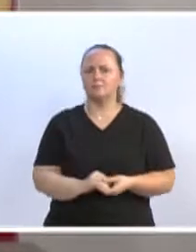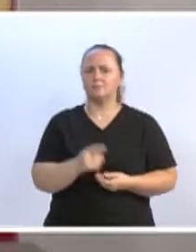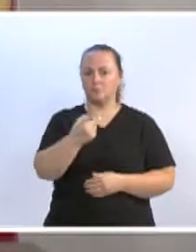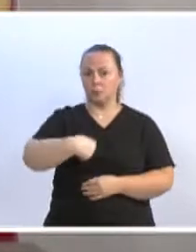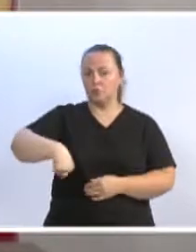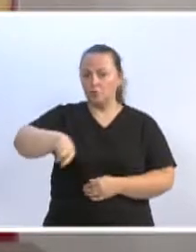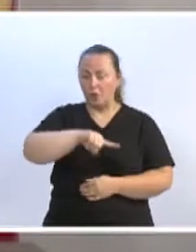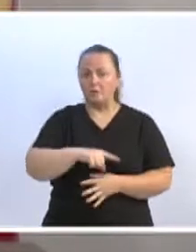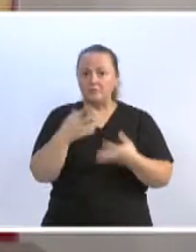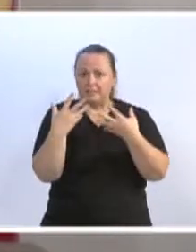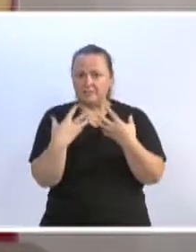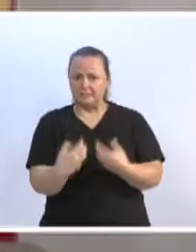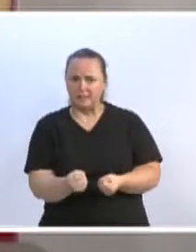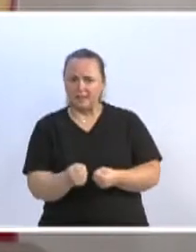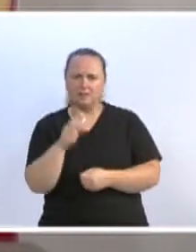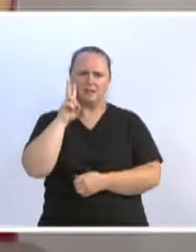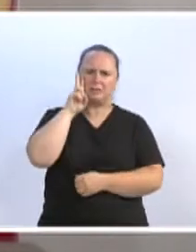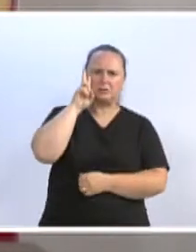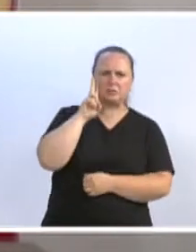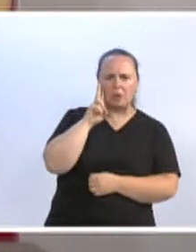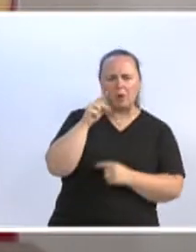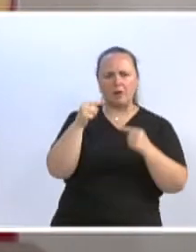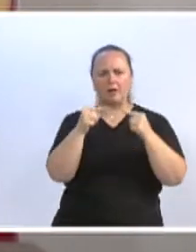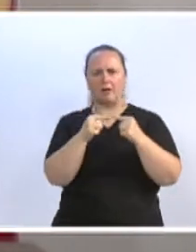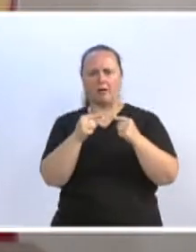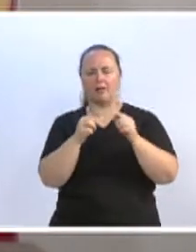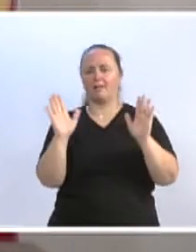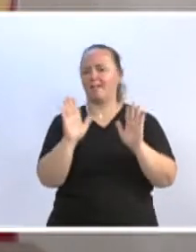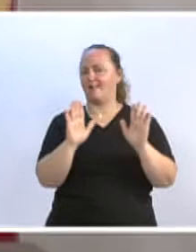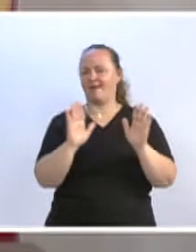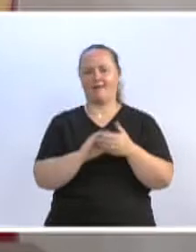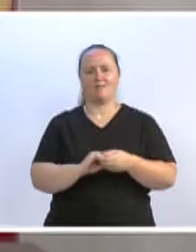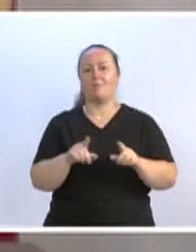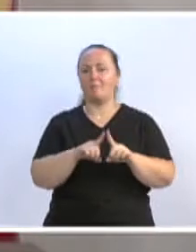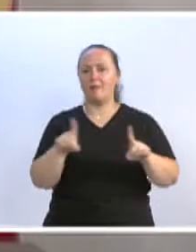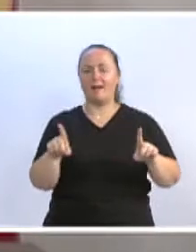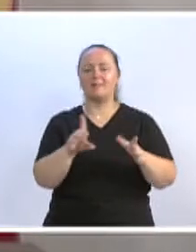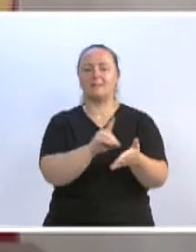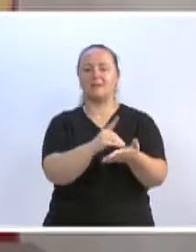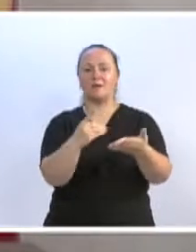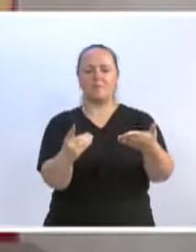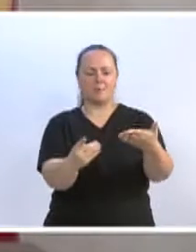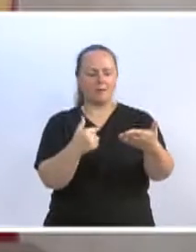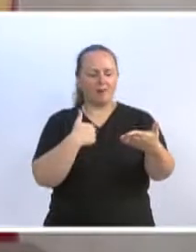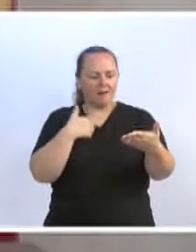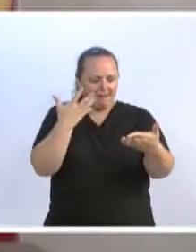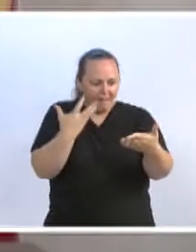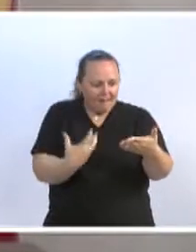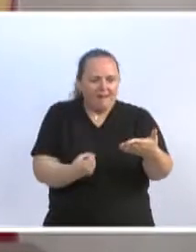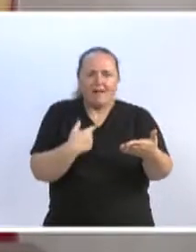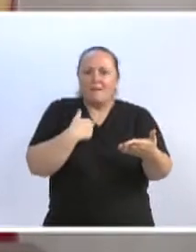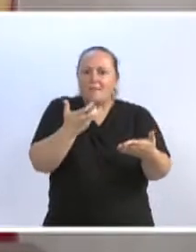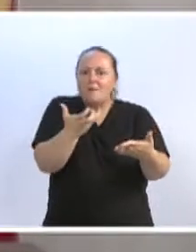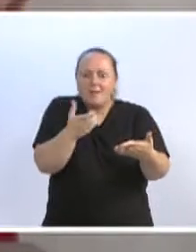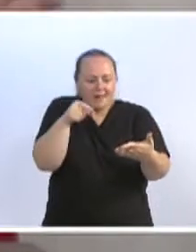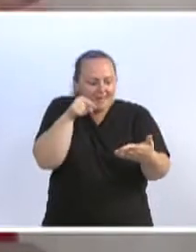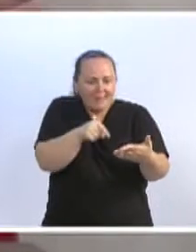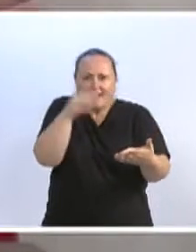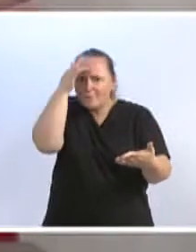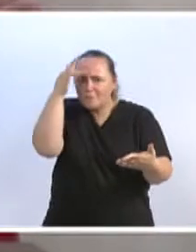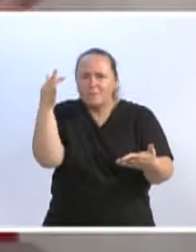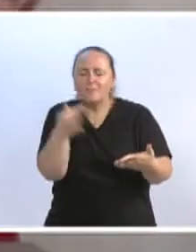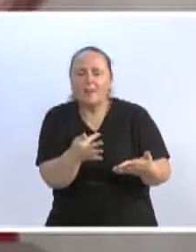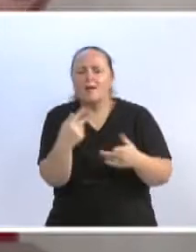ao crivo do teste histórico, mas a partir do momento que a gente a recebe com fé. a partir do momento que nós a recebemos com